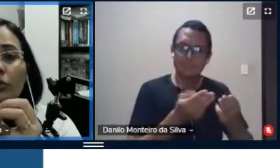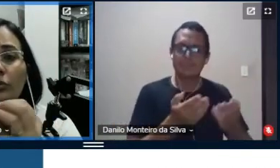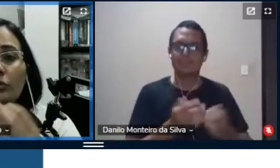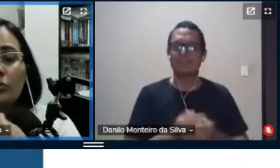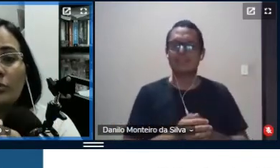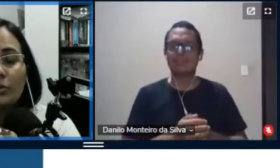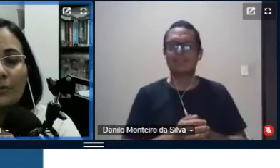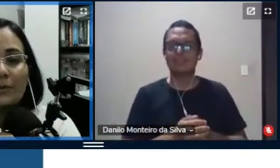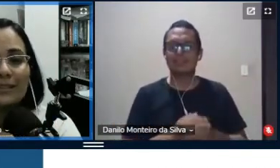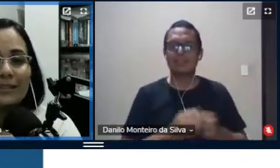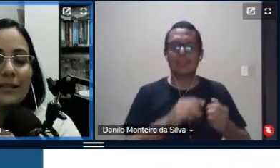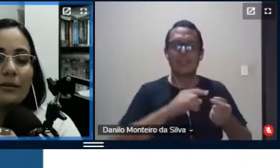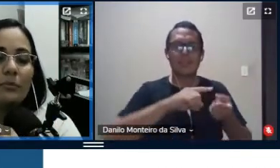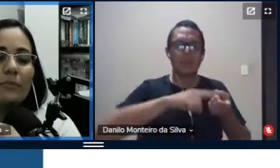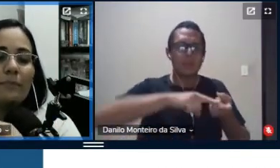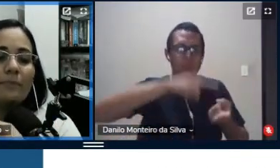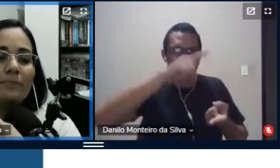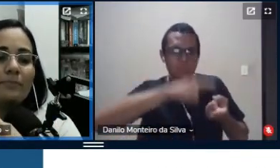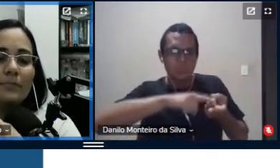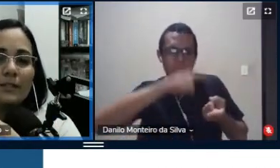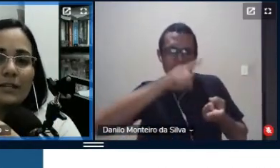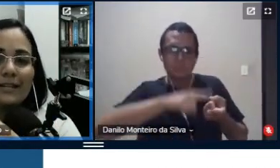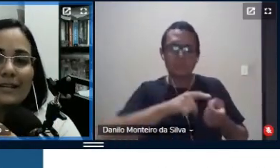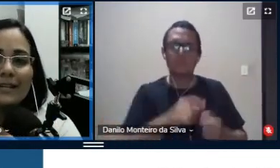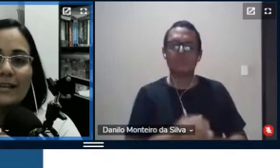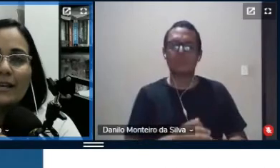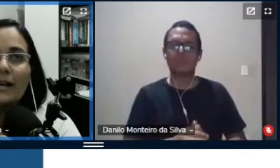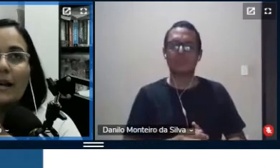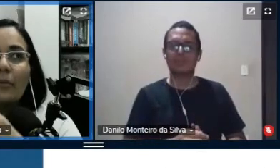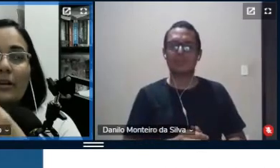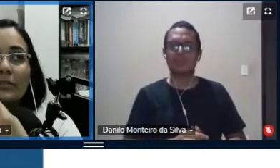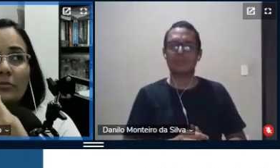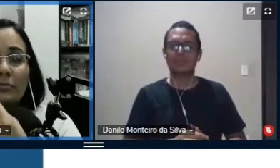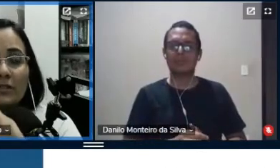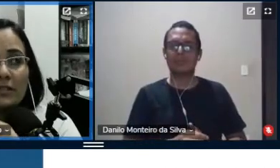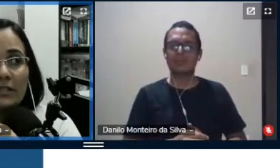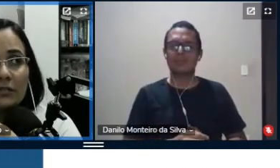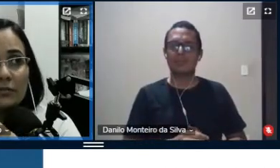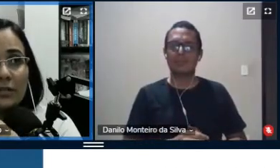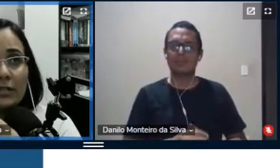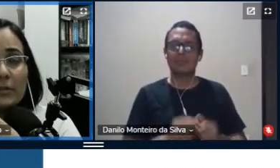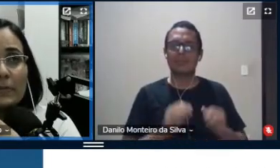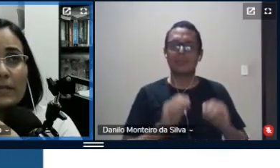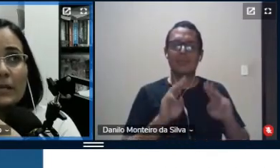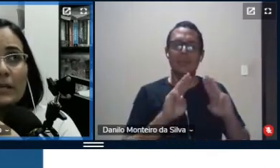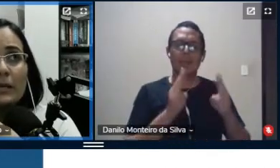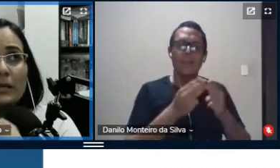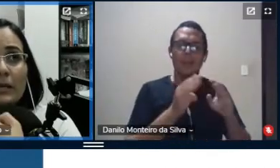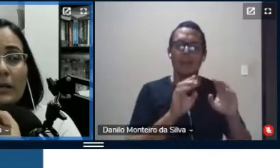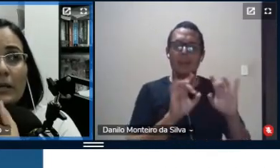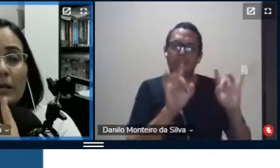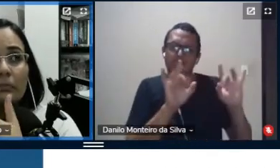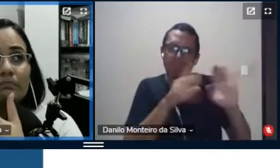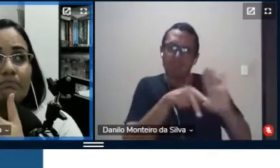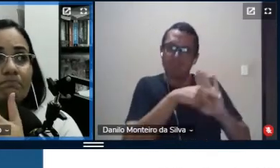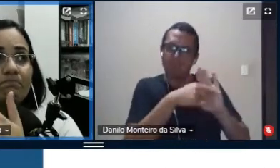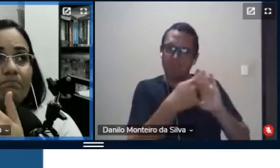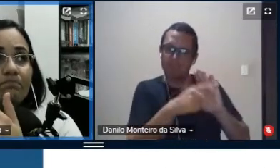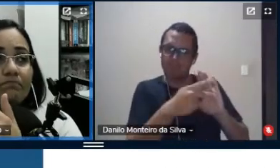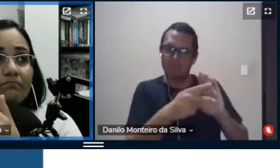o volume do meu material, tá? A massa específica,